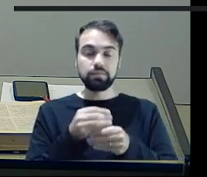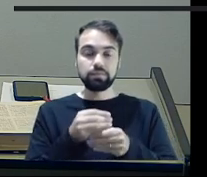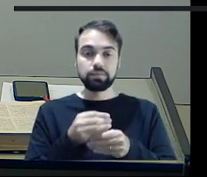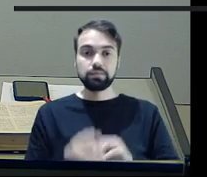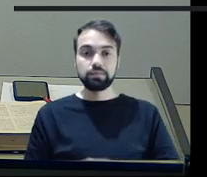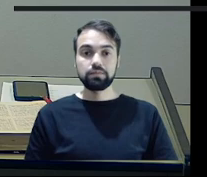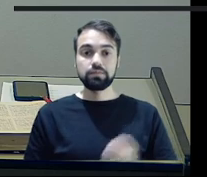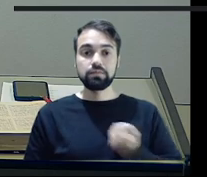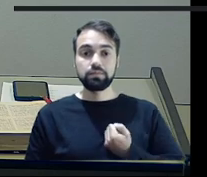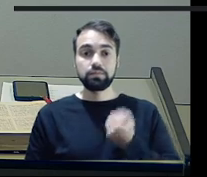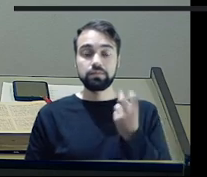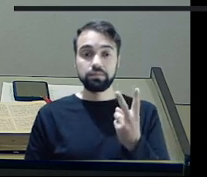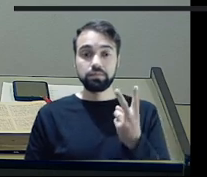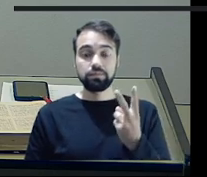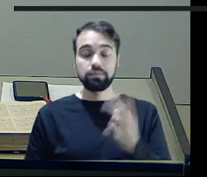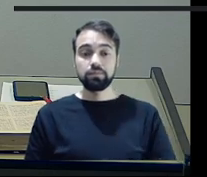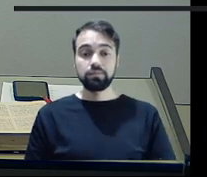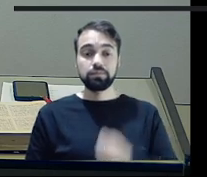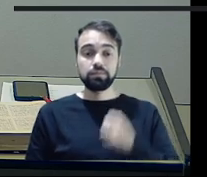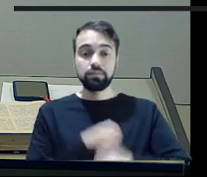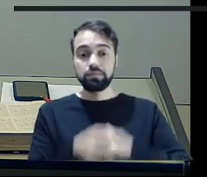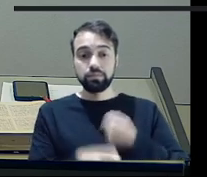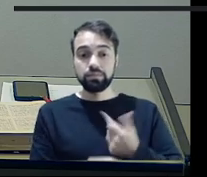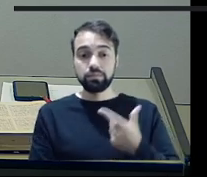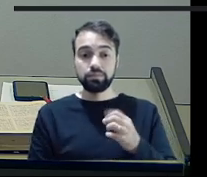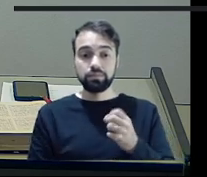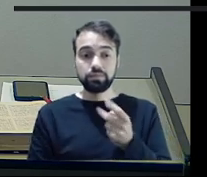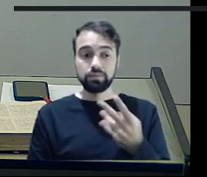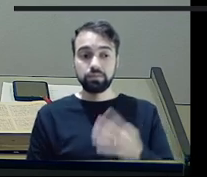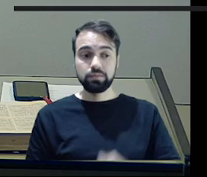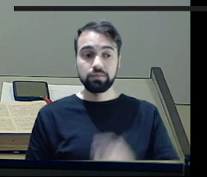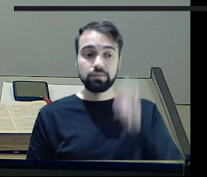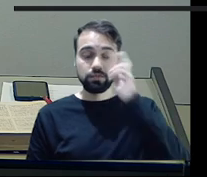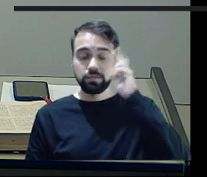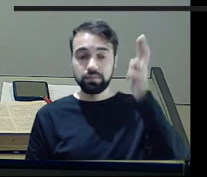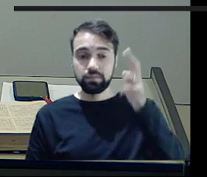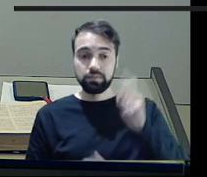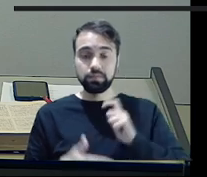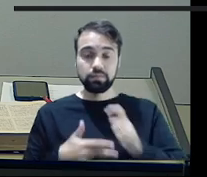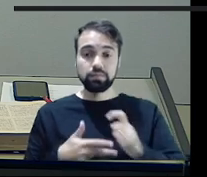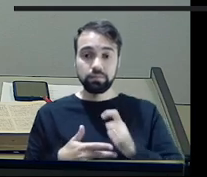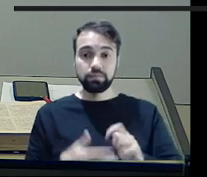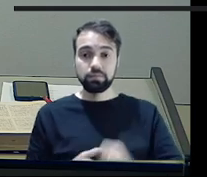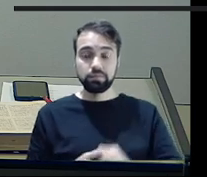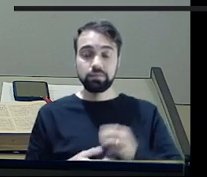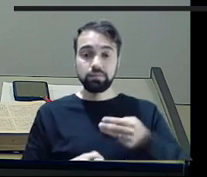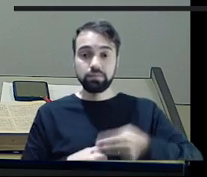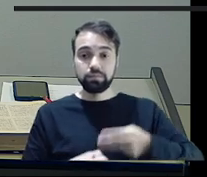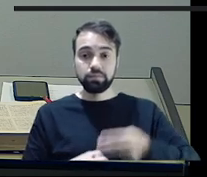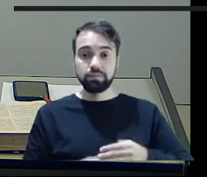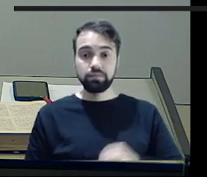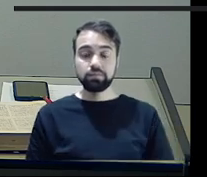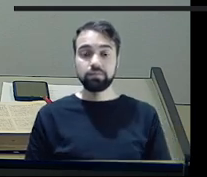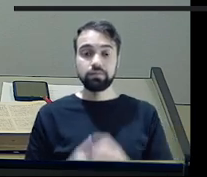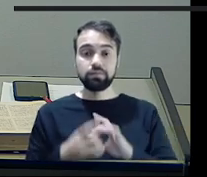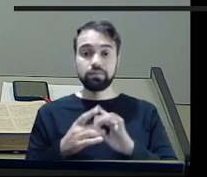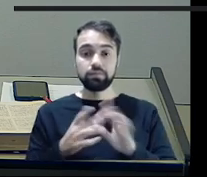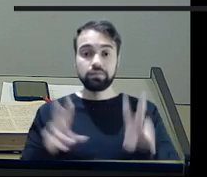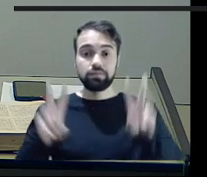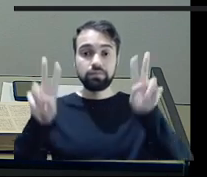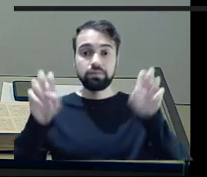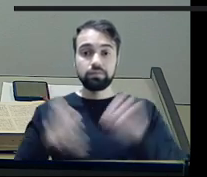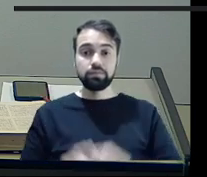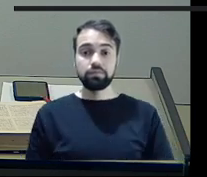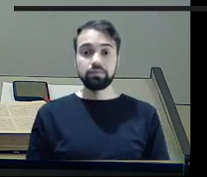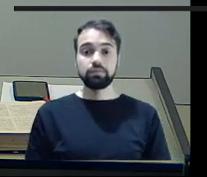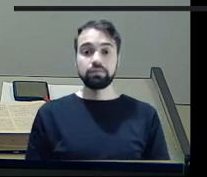número 2 de 2024, de autoria do Executivo Municipal, que dispõe sobre o